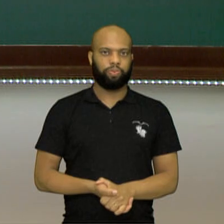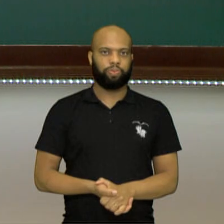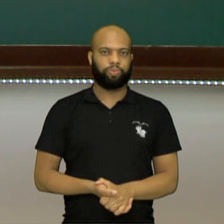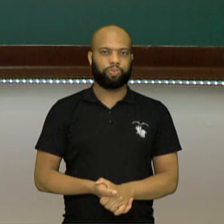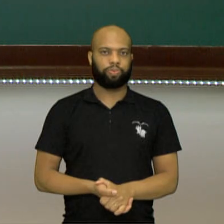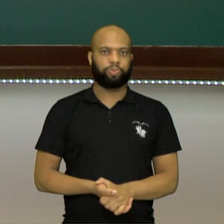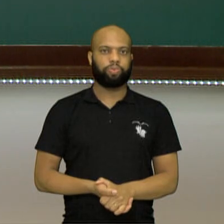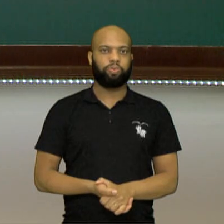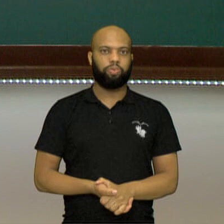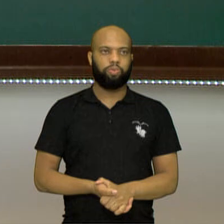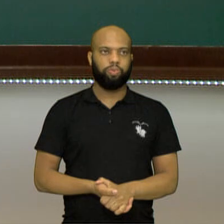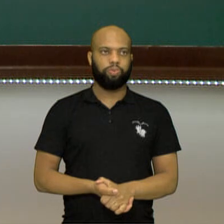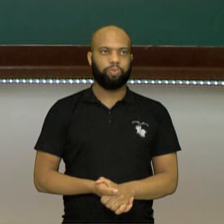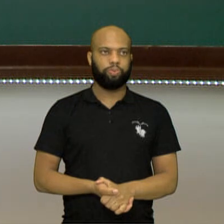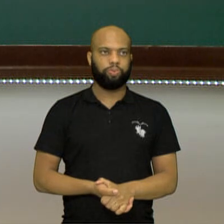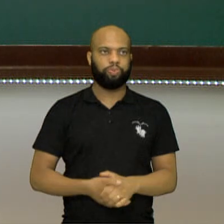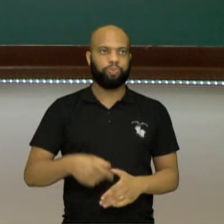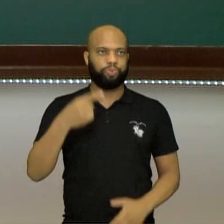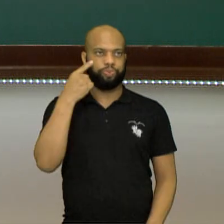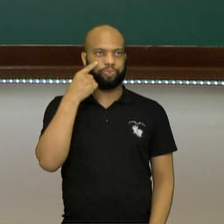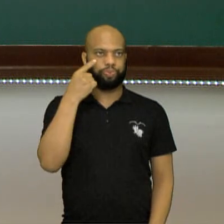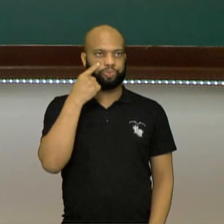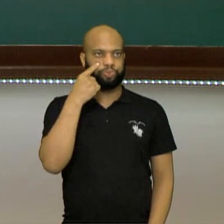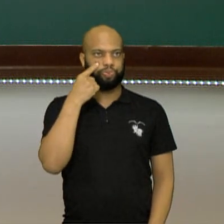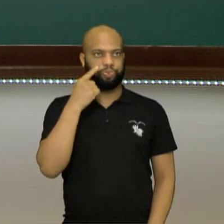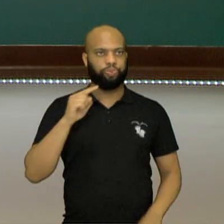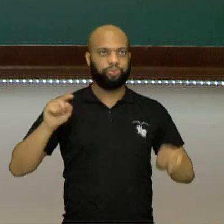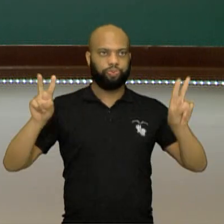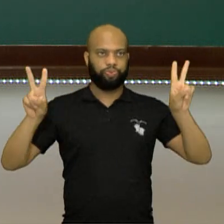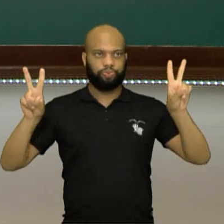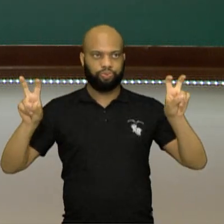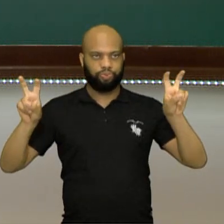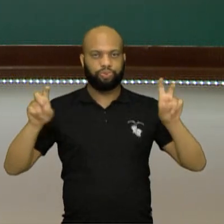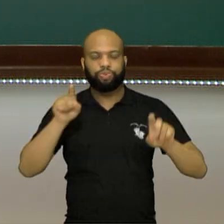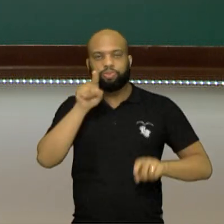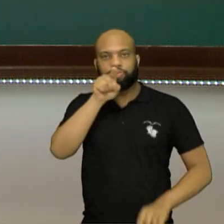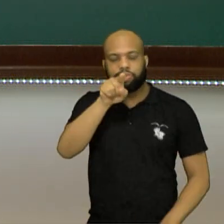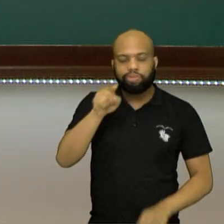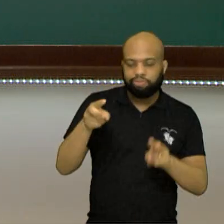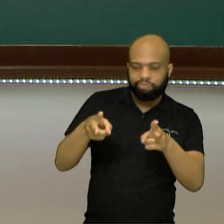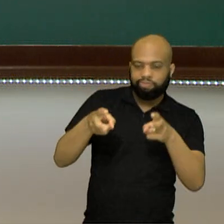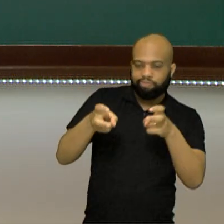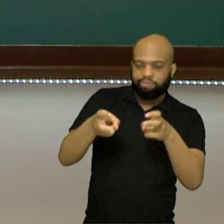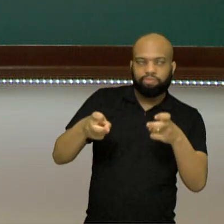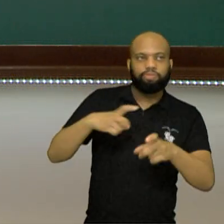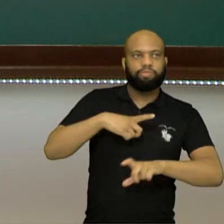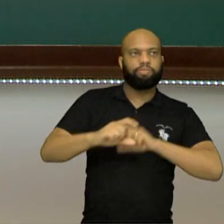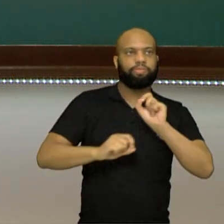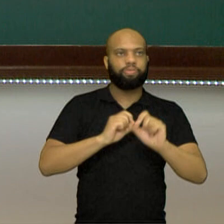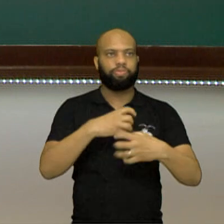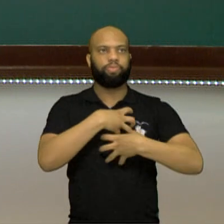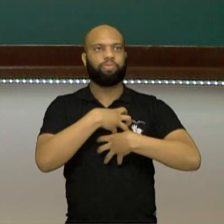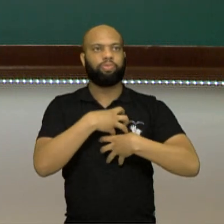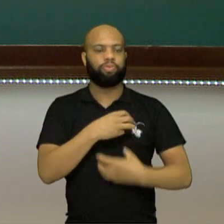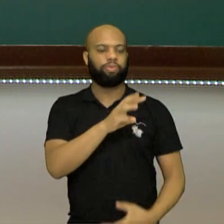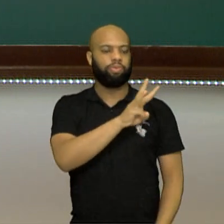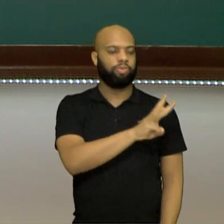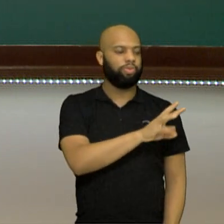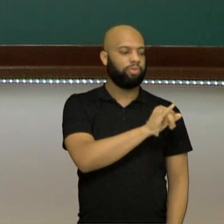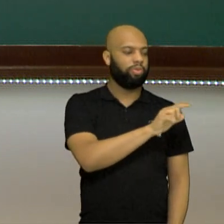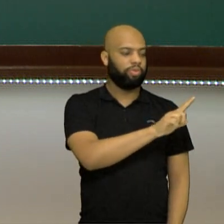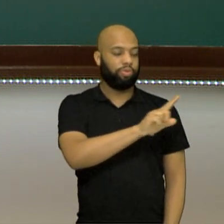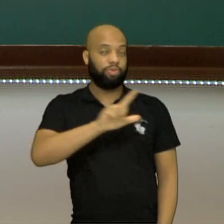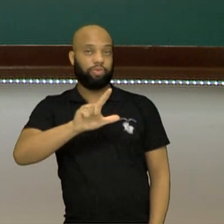Any road will get you there. Você prestou bastante atenção que aqui a gente tem essa forma will